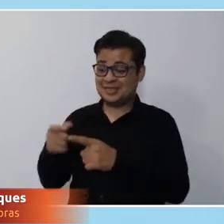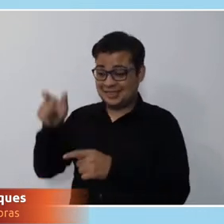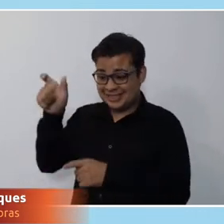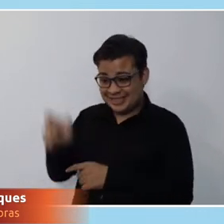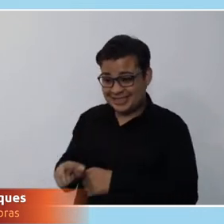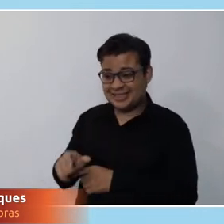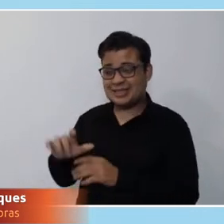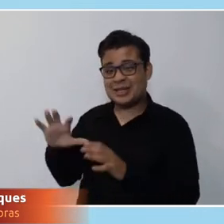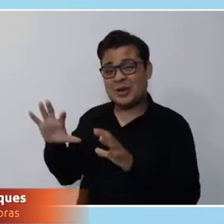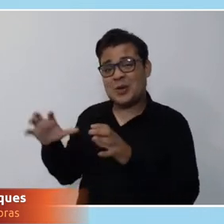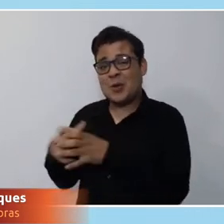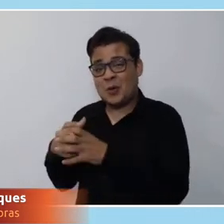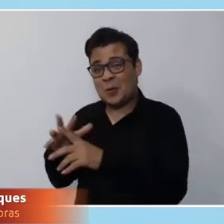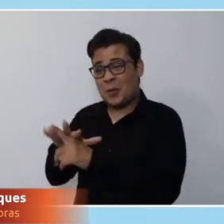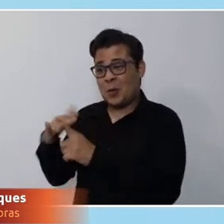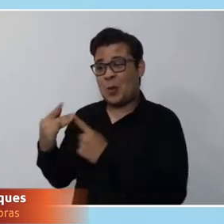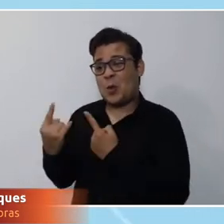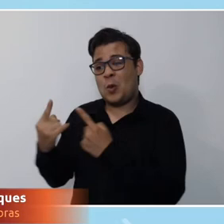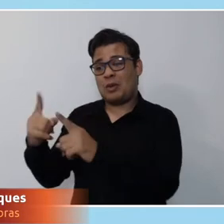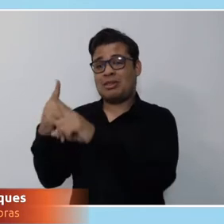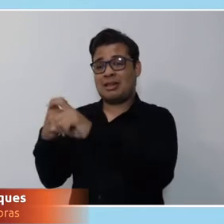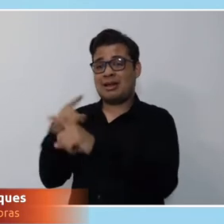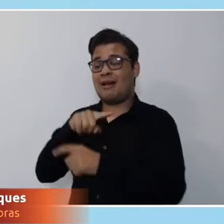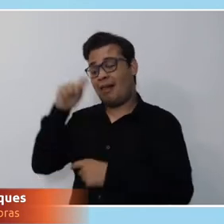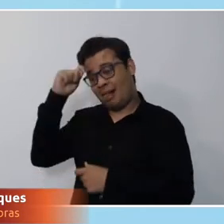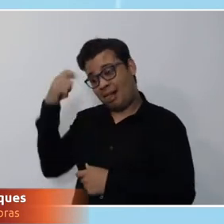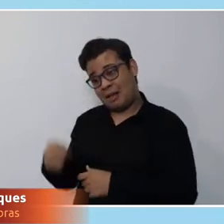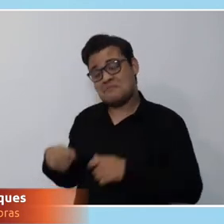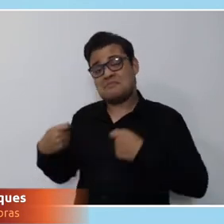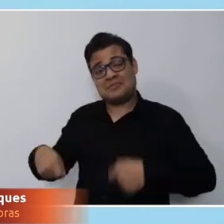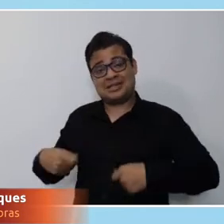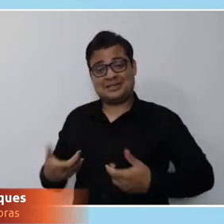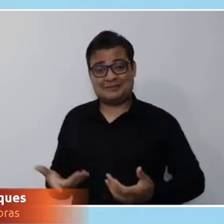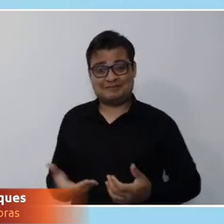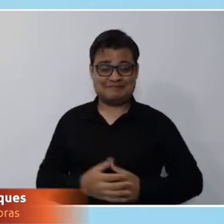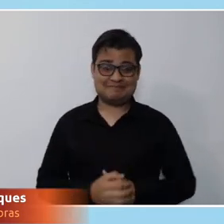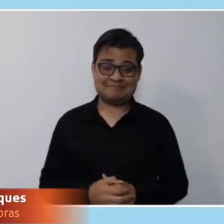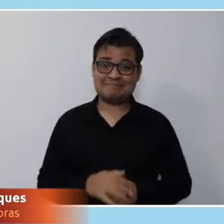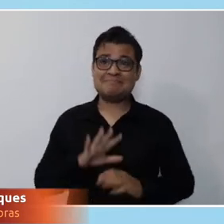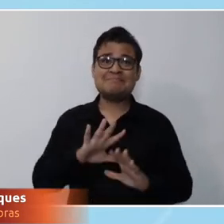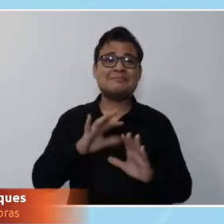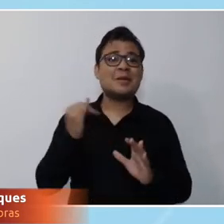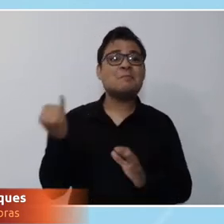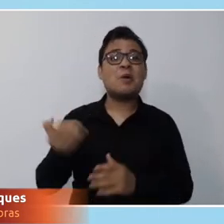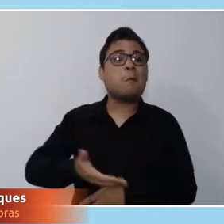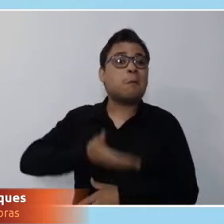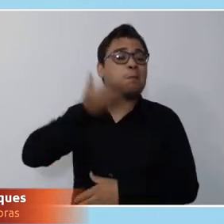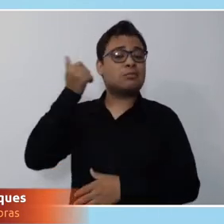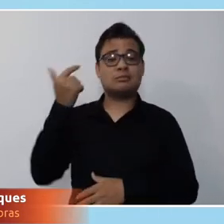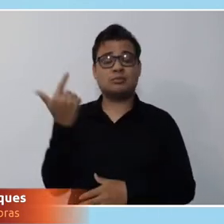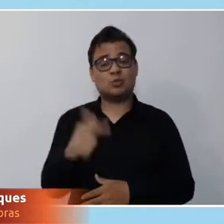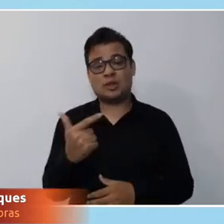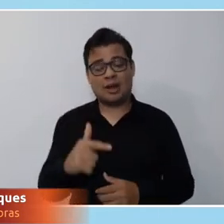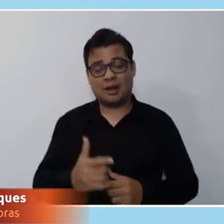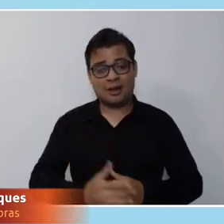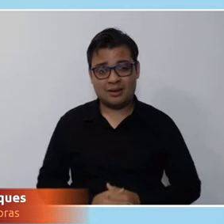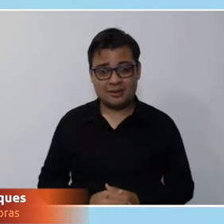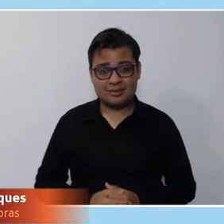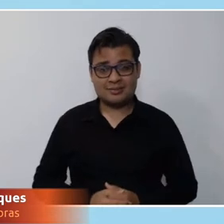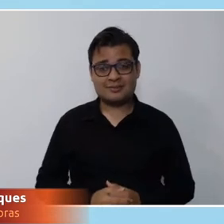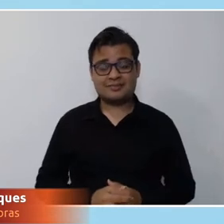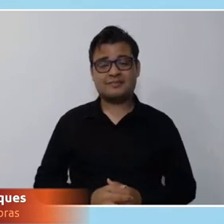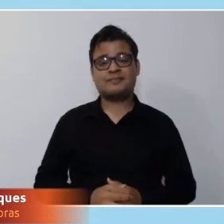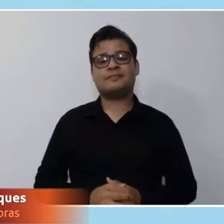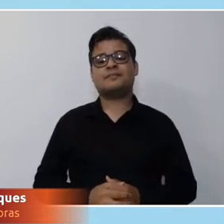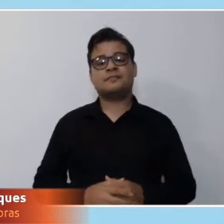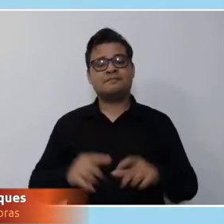os nazistas, e nada mais se pode tirar disso. Claro, outra coisa que nos chamou muita atenção, que me chamou particularmente